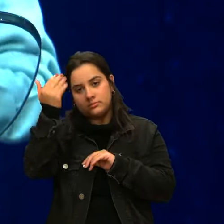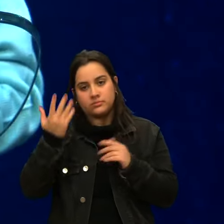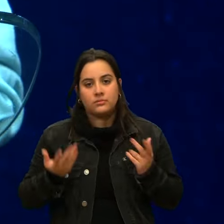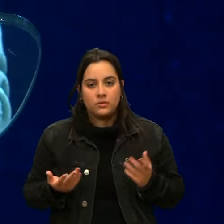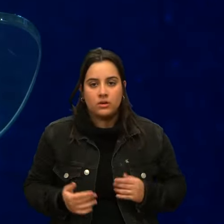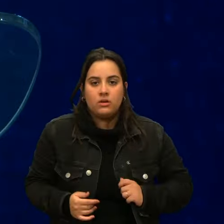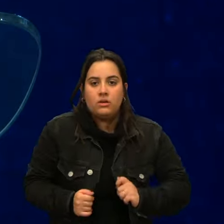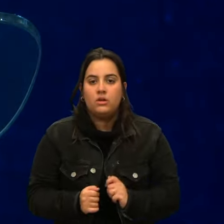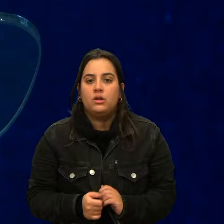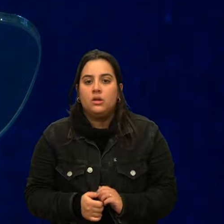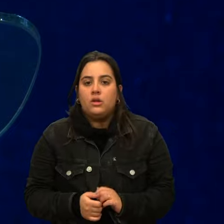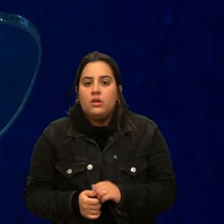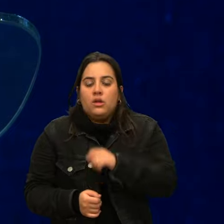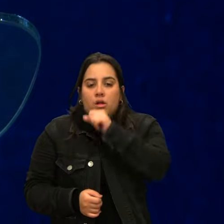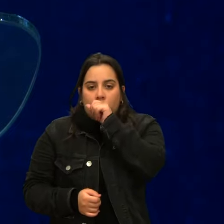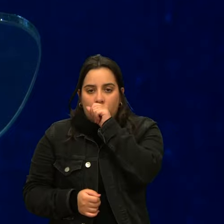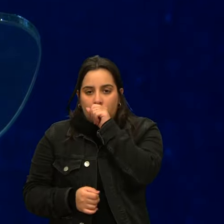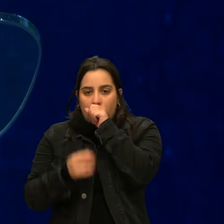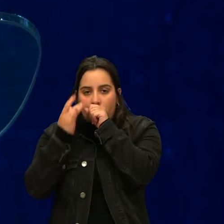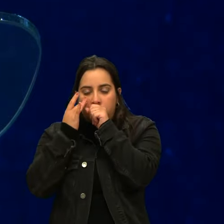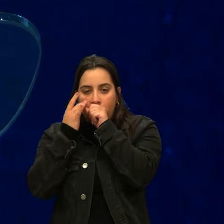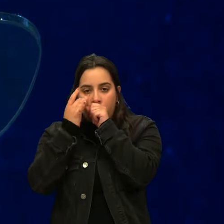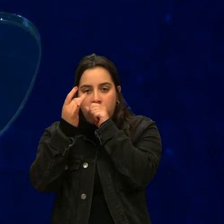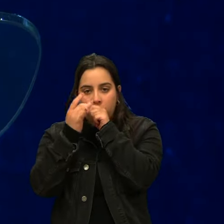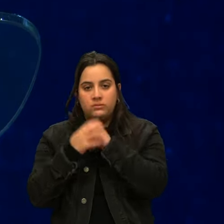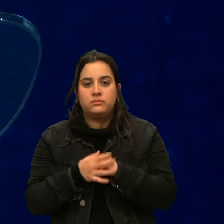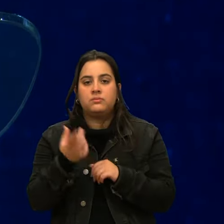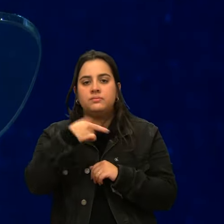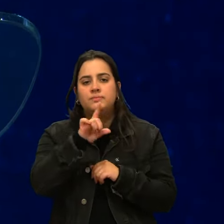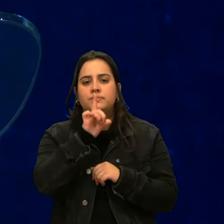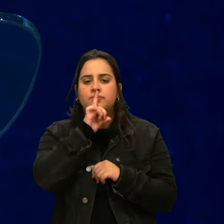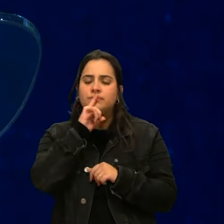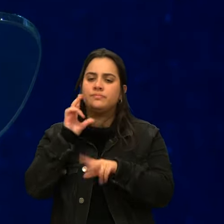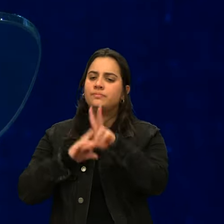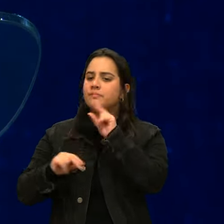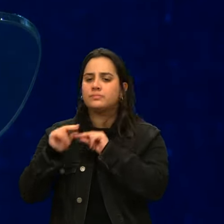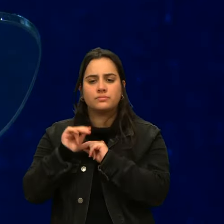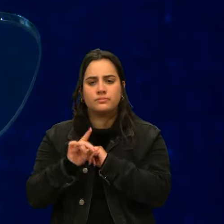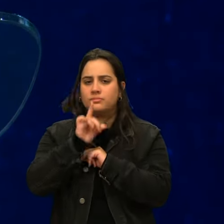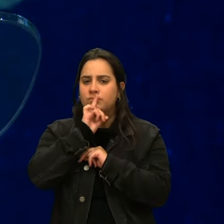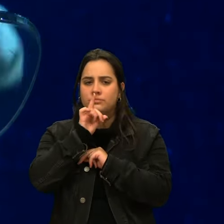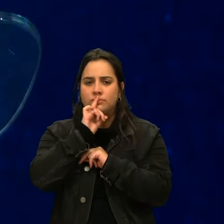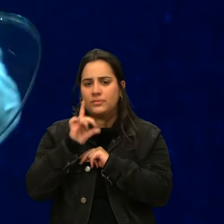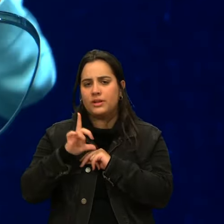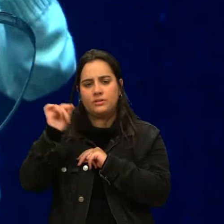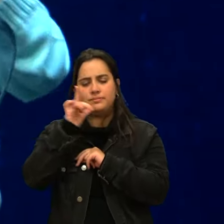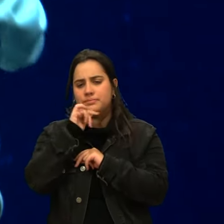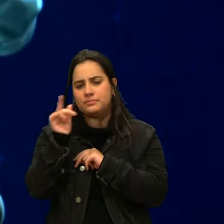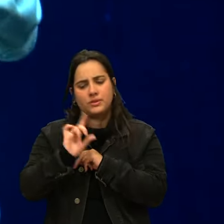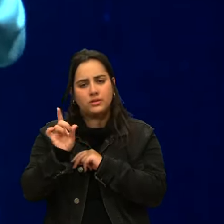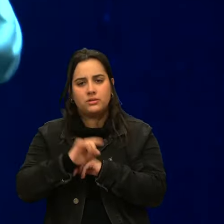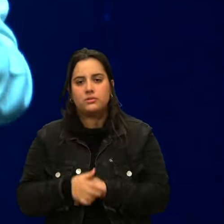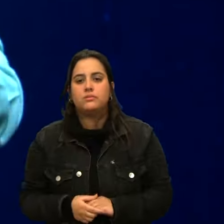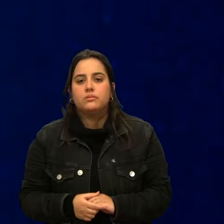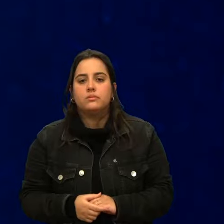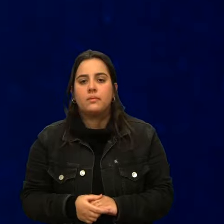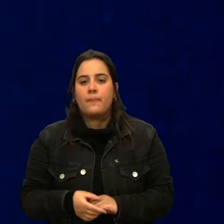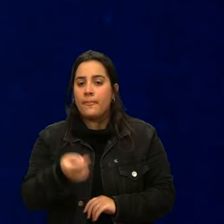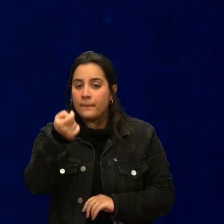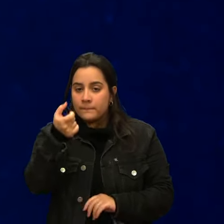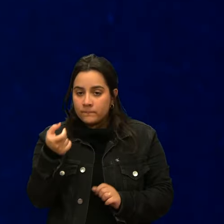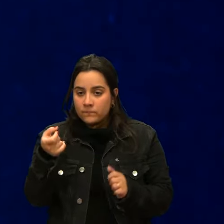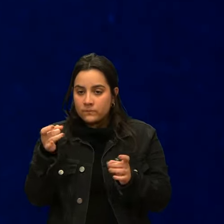Leões. Fala assim, ó, presta atenção, faz silêncio aí, você que está conversando, está saindo para tomar água. A gente já está indo para o